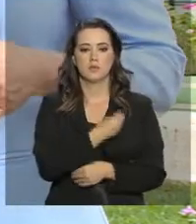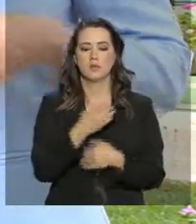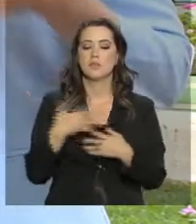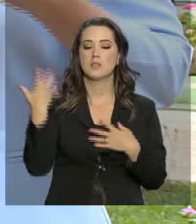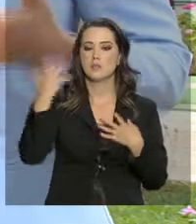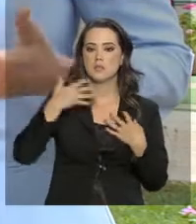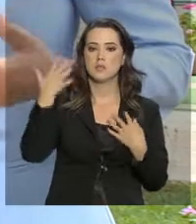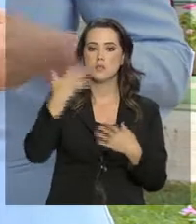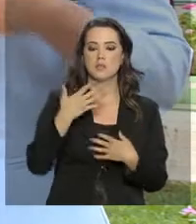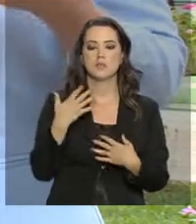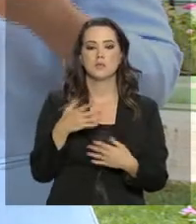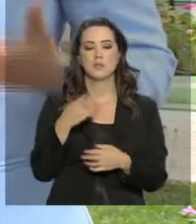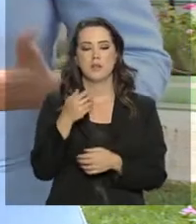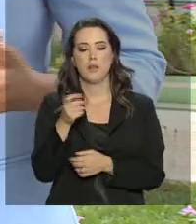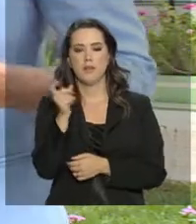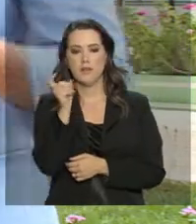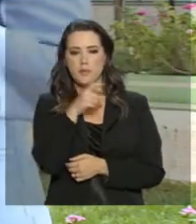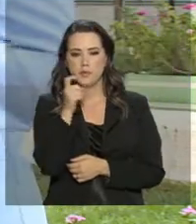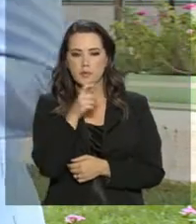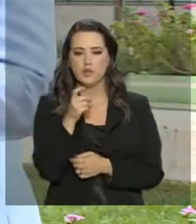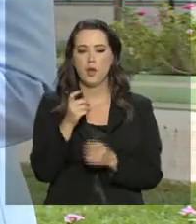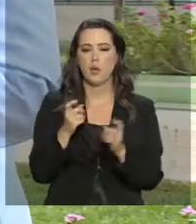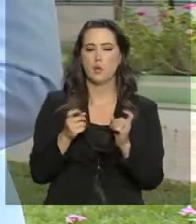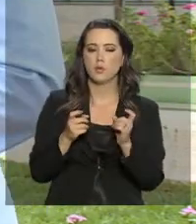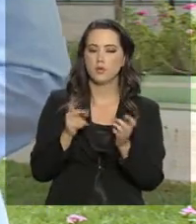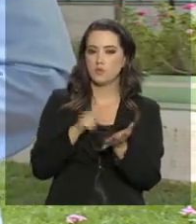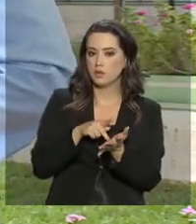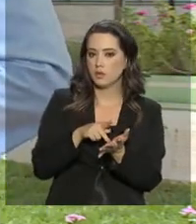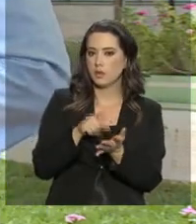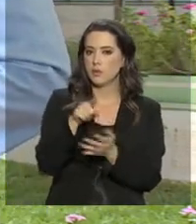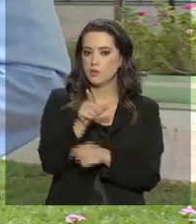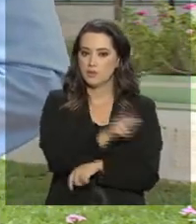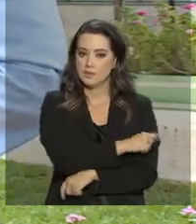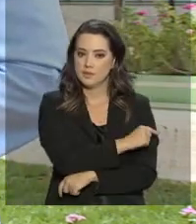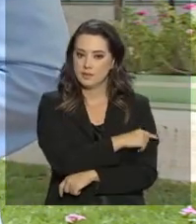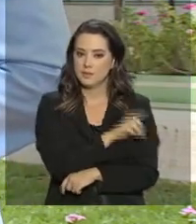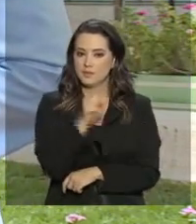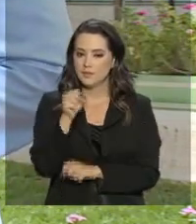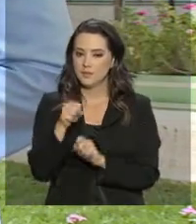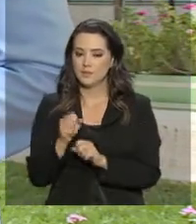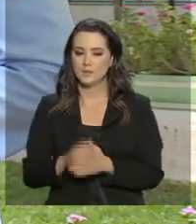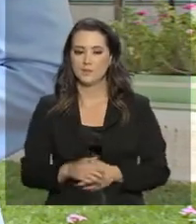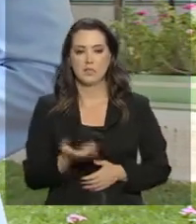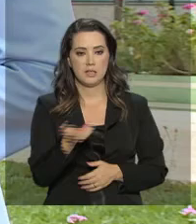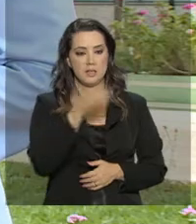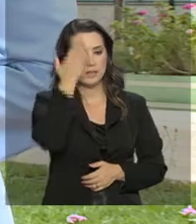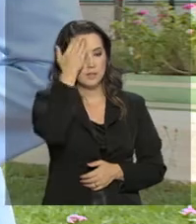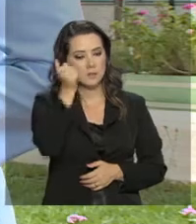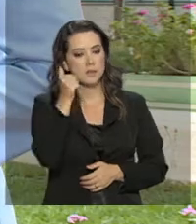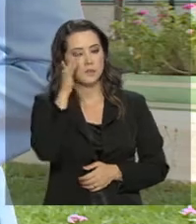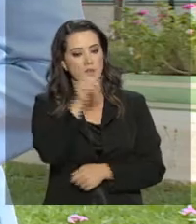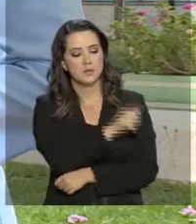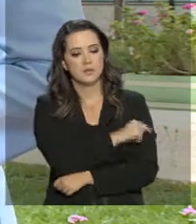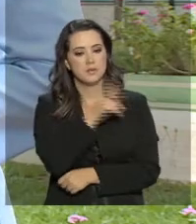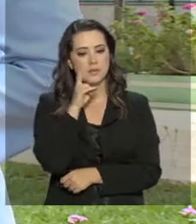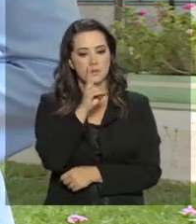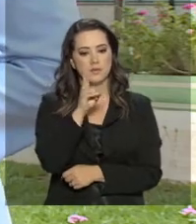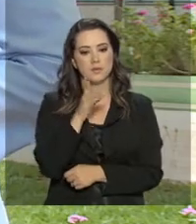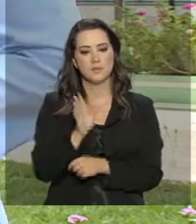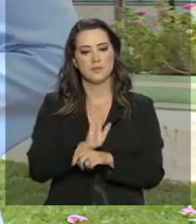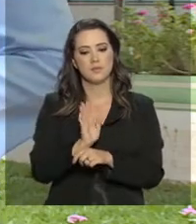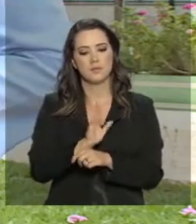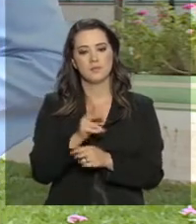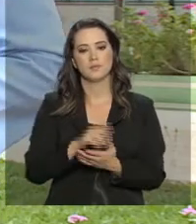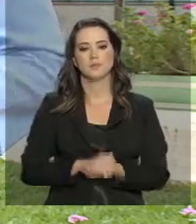esclarecer mitos e verdades sobre vacinação não é esse exatamente se você quiser saber mais sobre vacinas a companhia foi